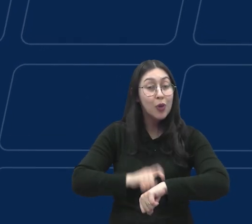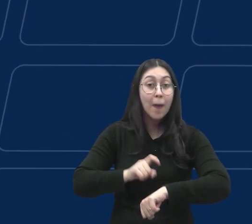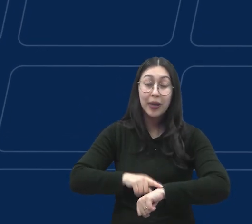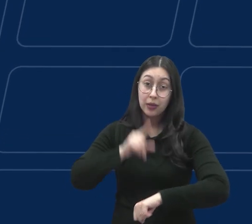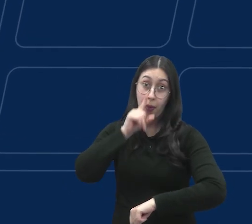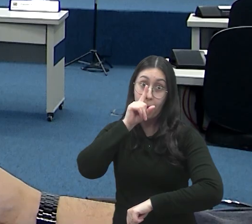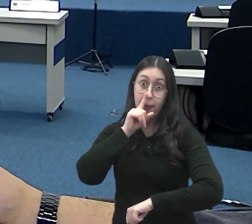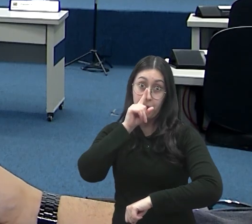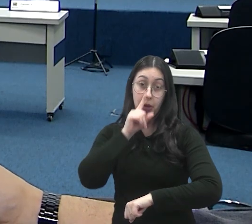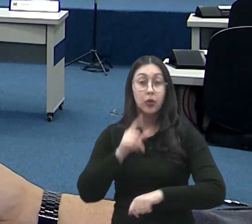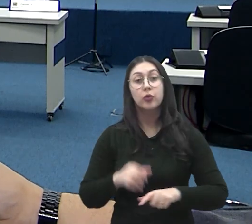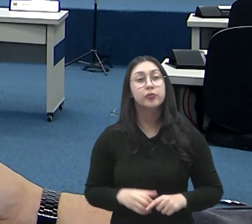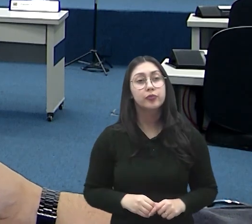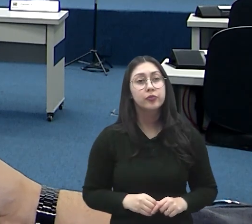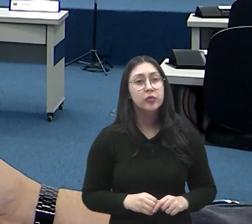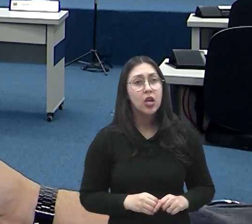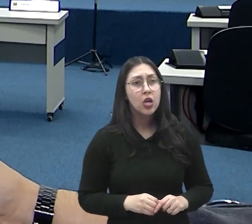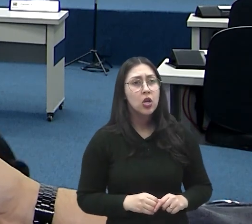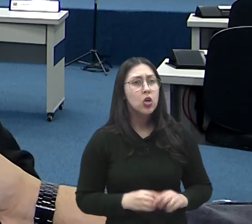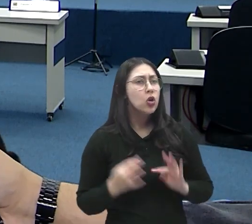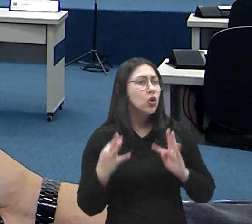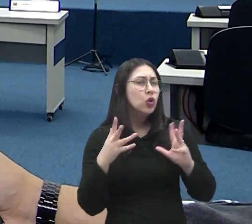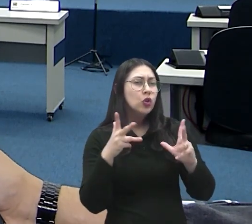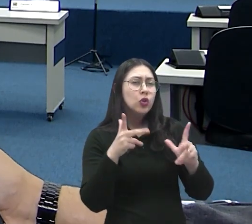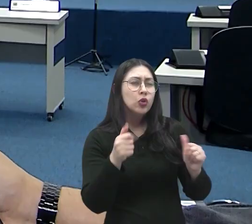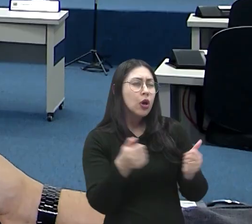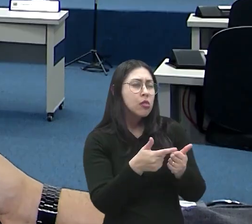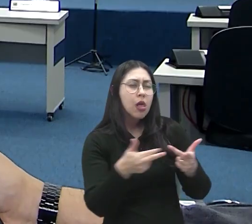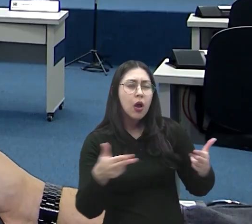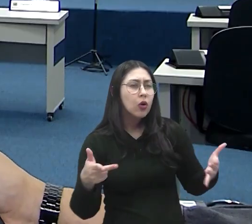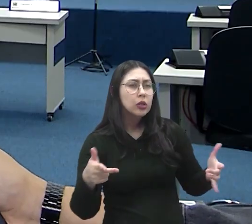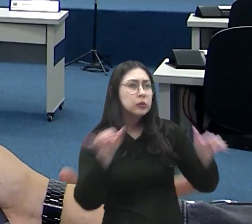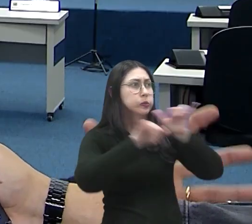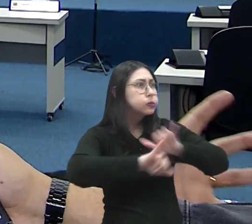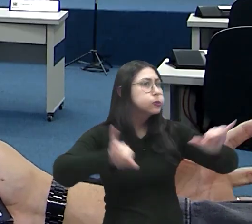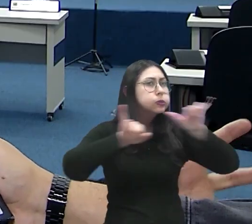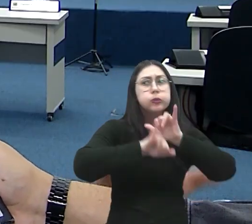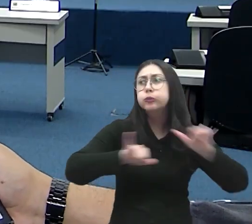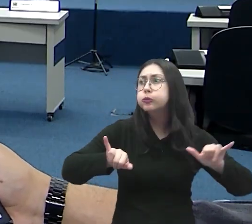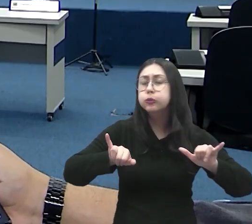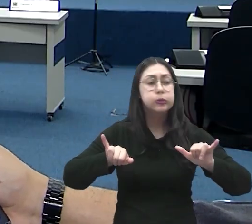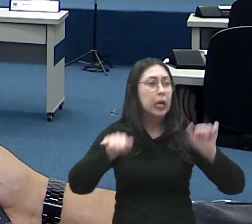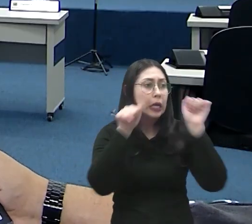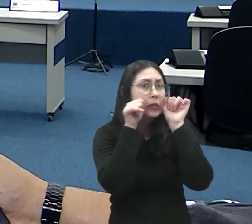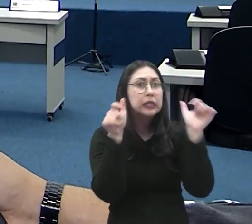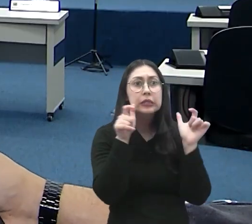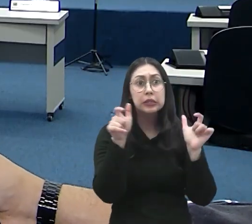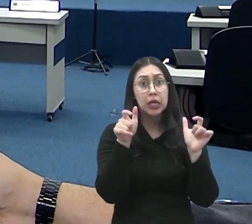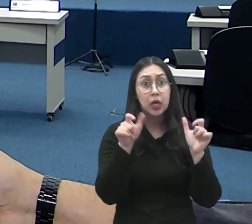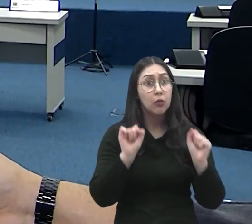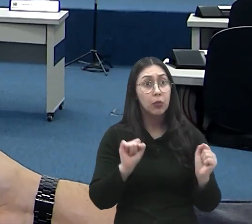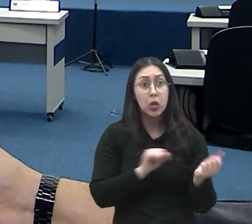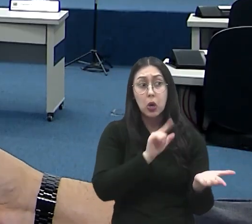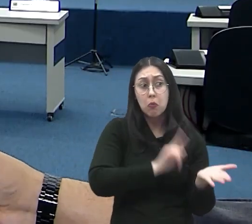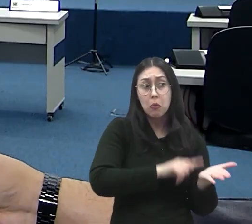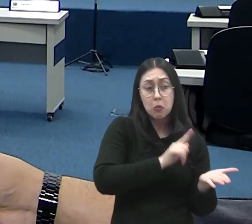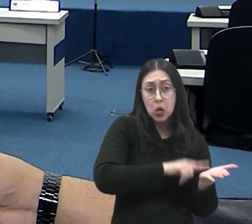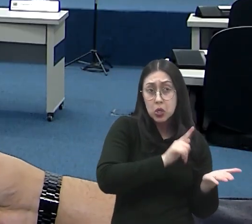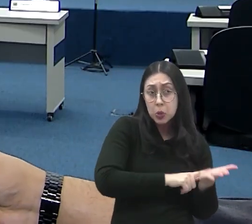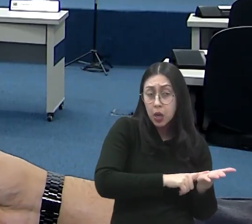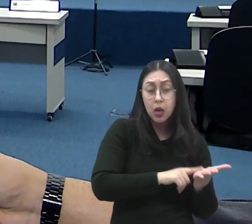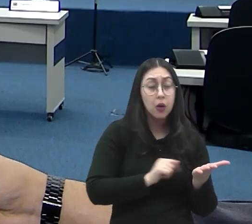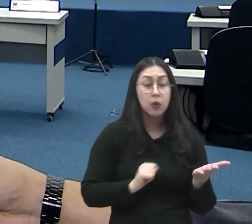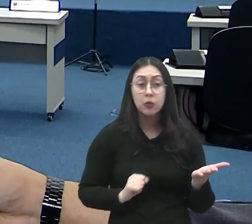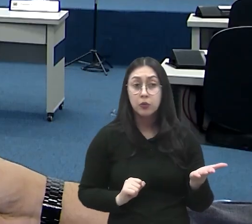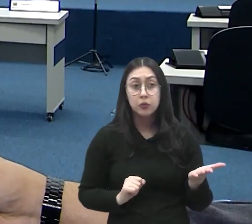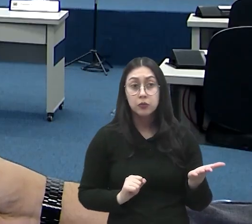de risco. Tudo que você pode alertar que algo vai acontecer com o idoso, através de um botão